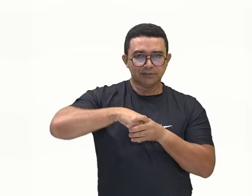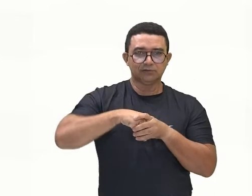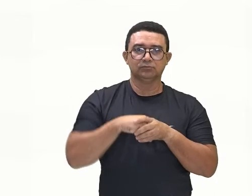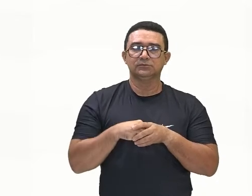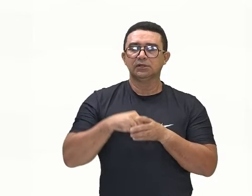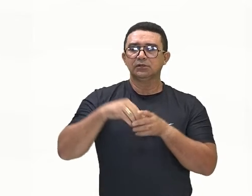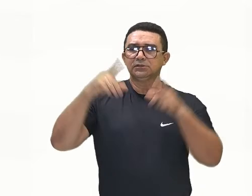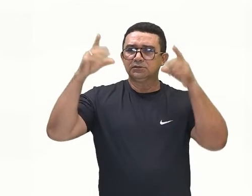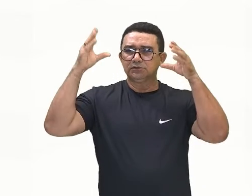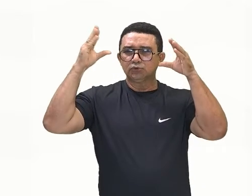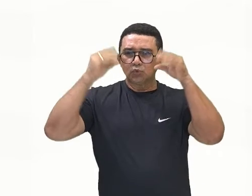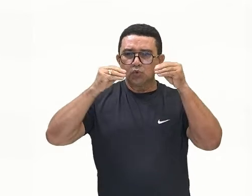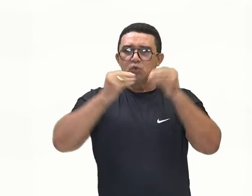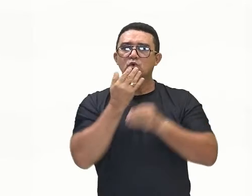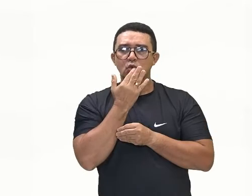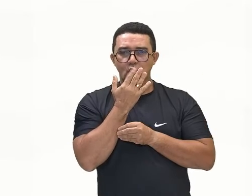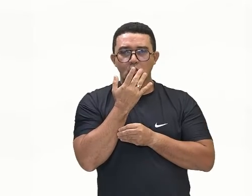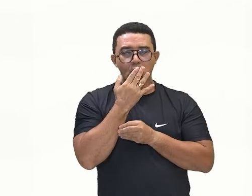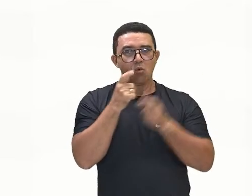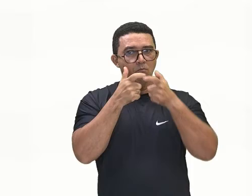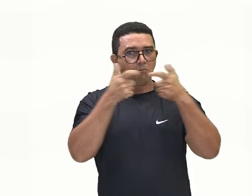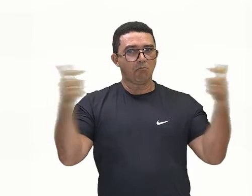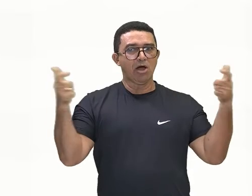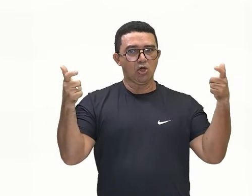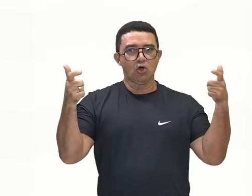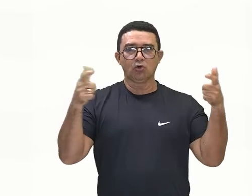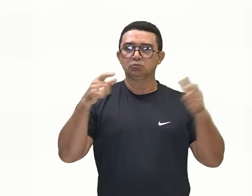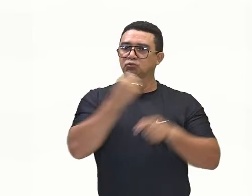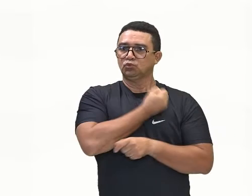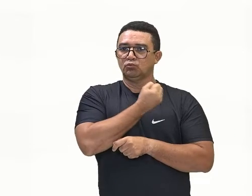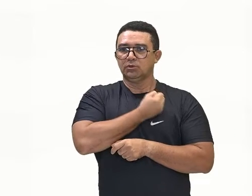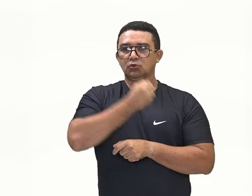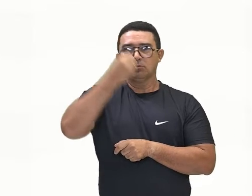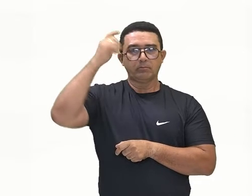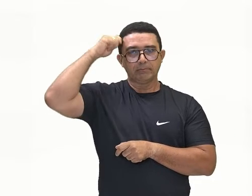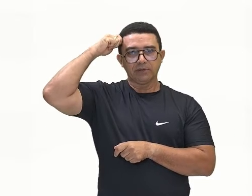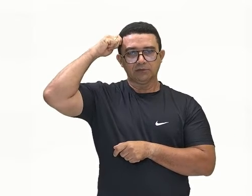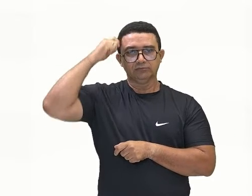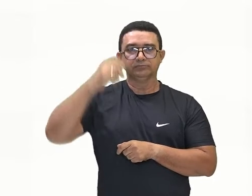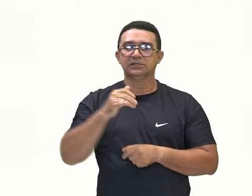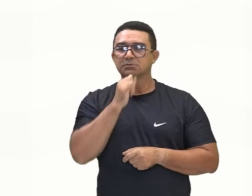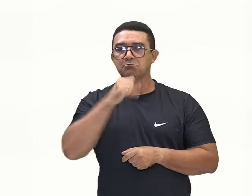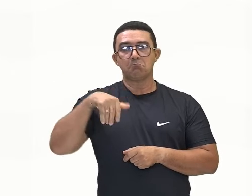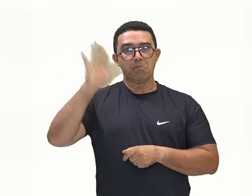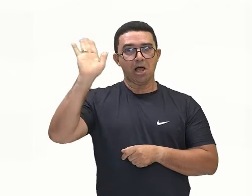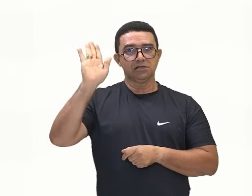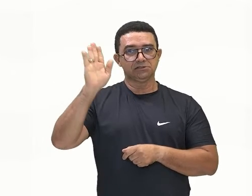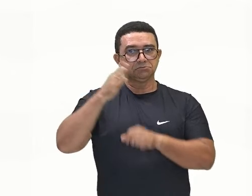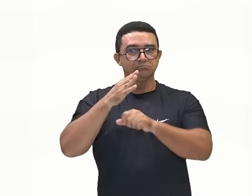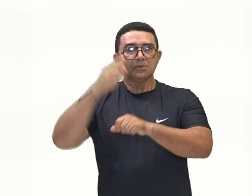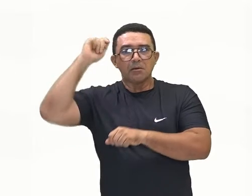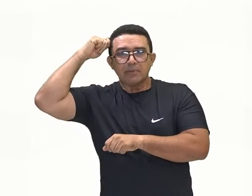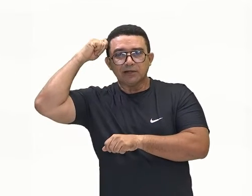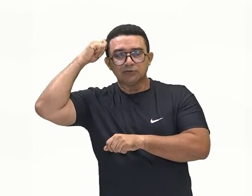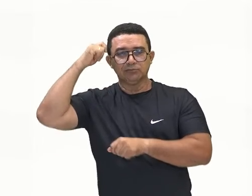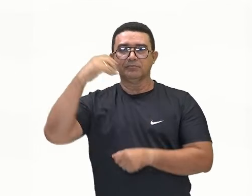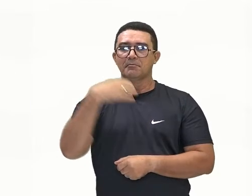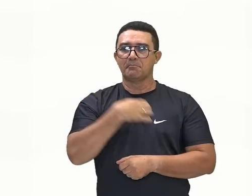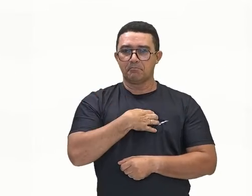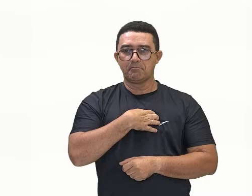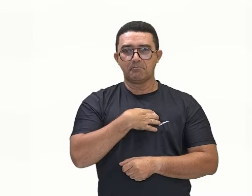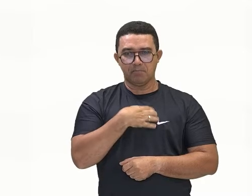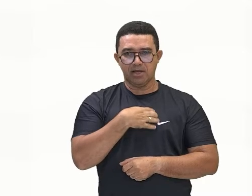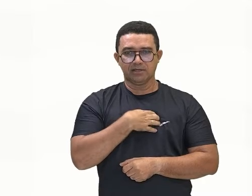escuro, maior é a proporção da população. E a gente vai ter o destaque para os estados da Bahia, deixa eu até trocar a cor para ficar fácil de